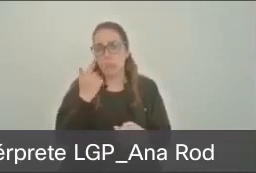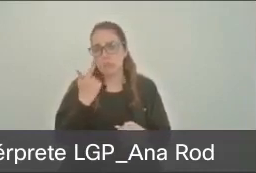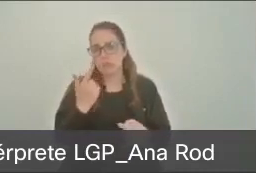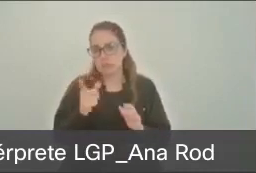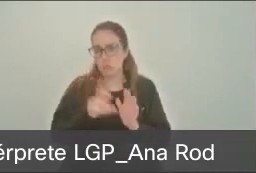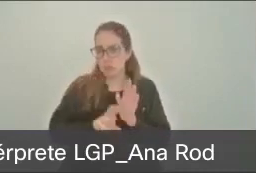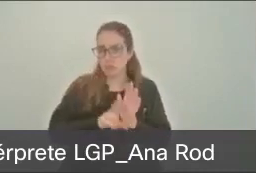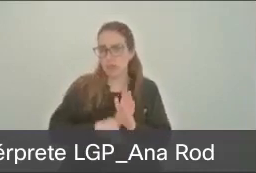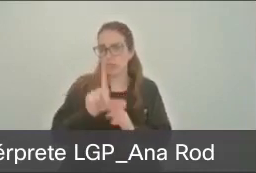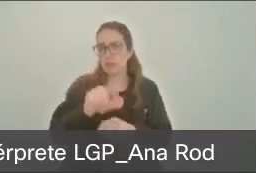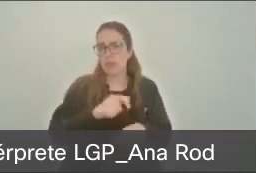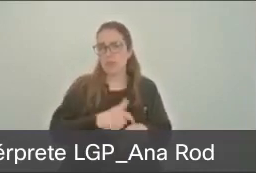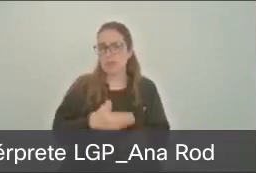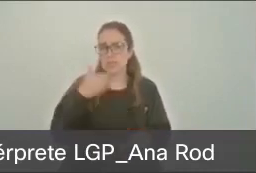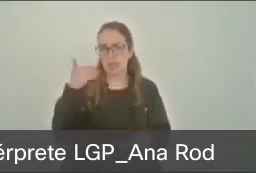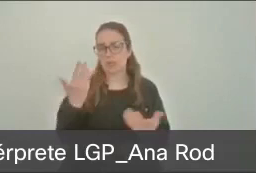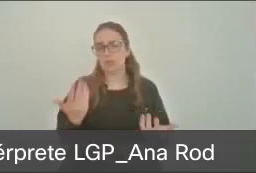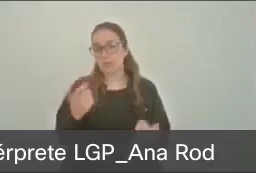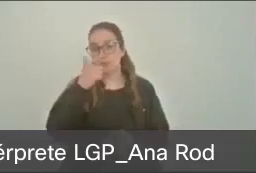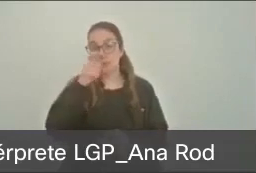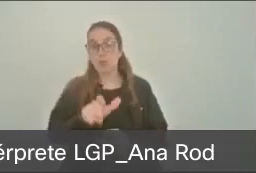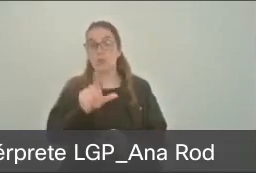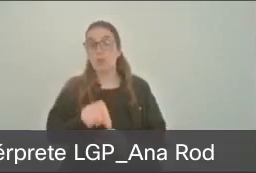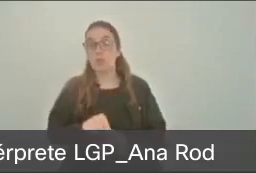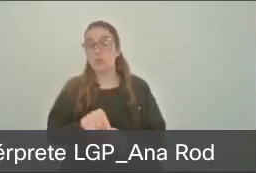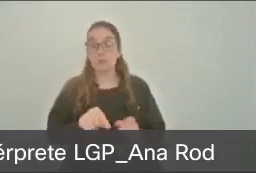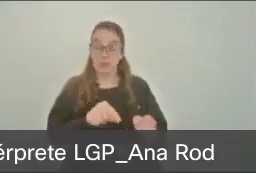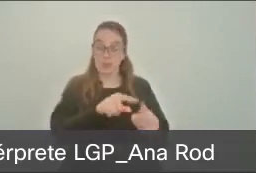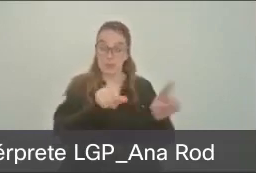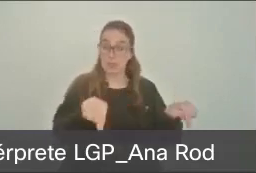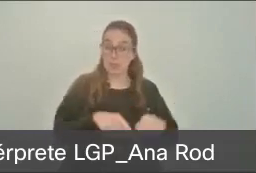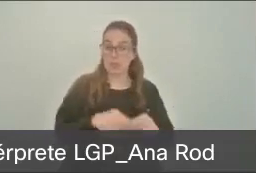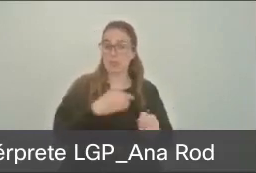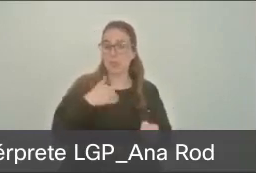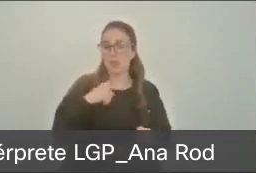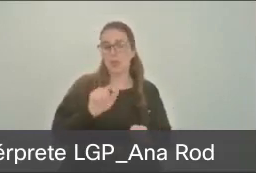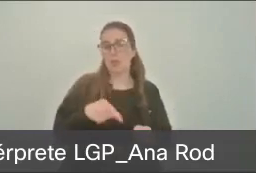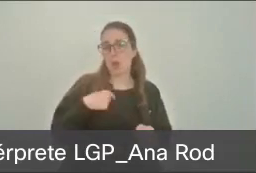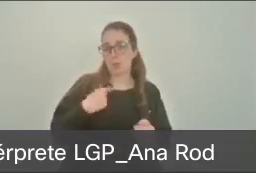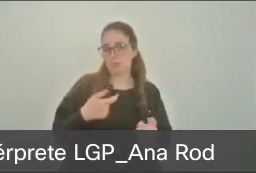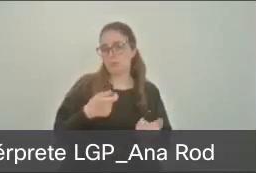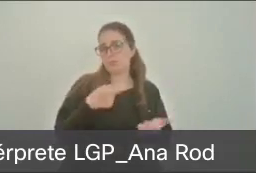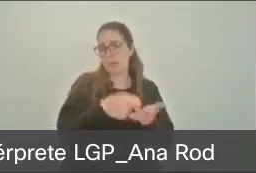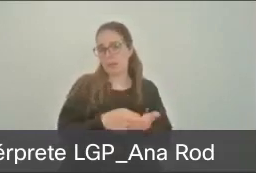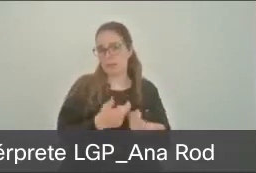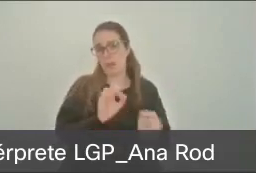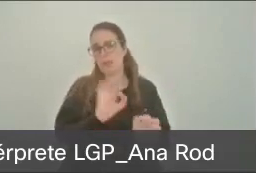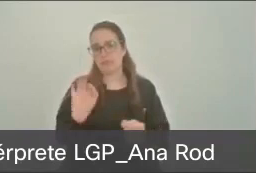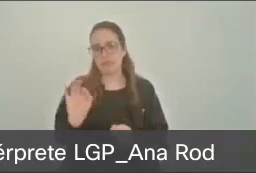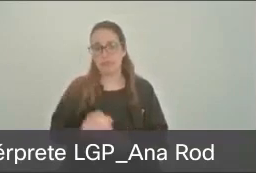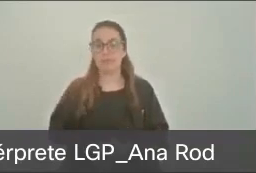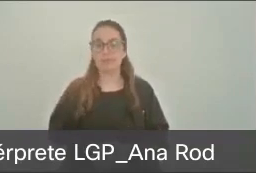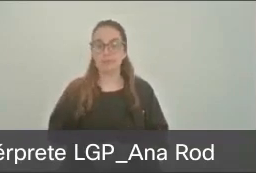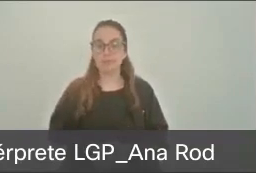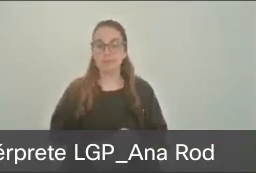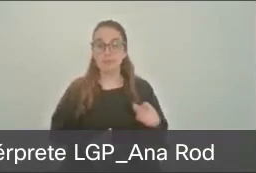acompanhante estar presente, e o prestador deveria também, por outro lado, custear esse teste. Esta é uma solução que decorre desde logo